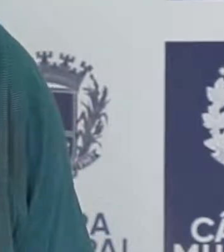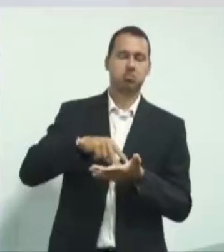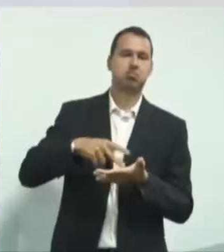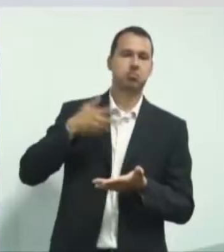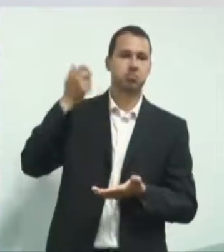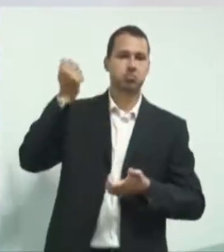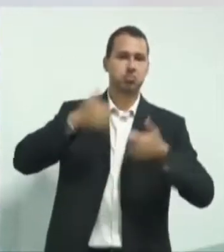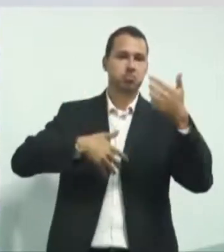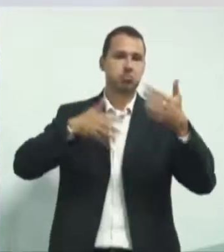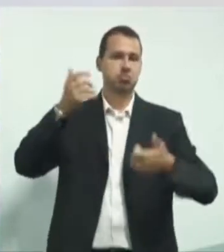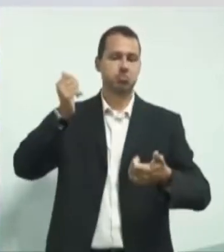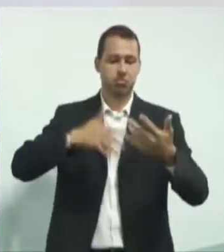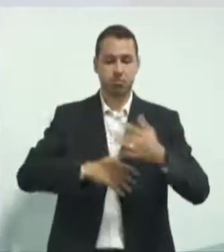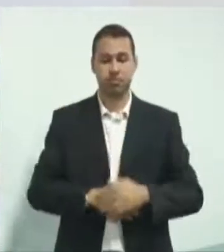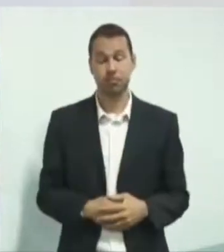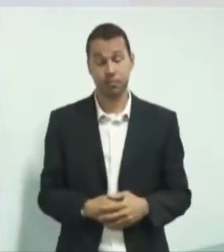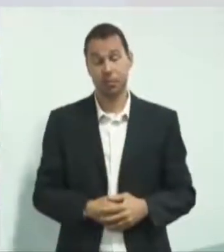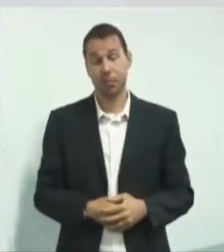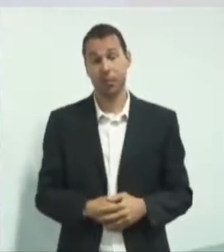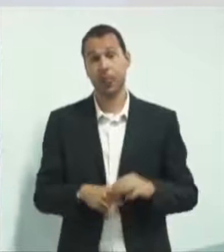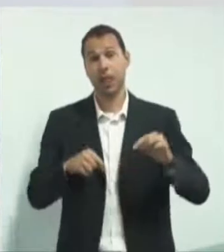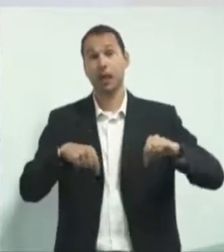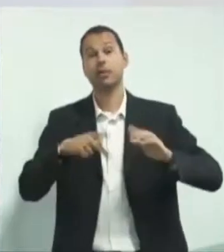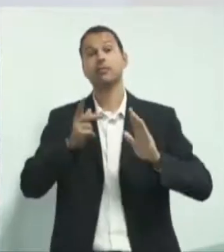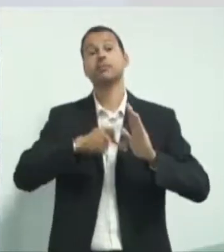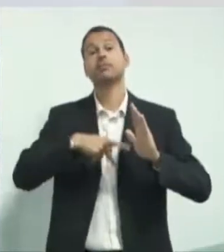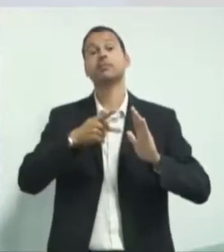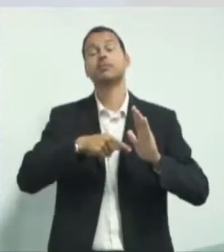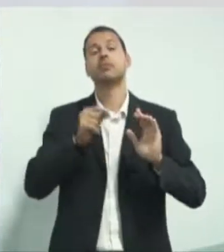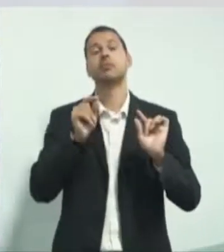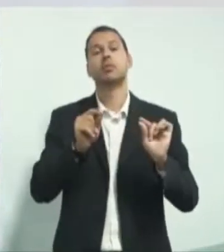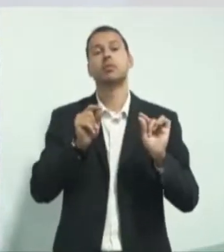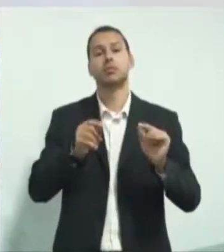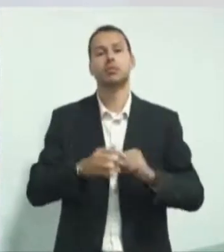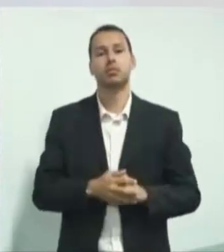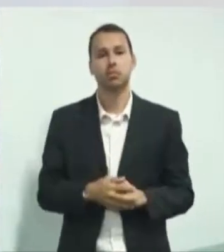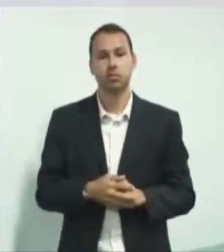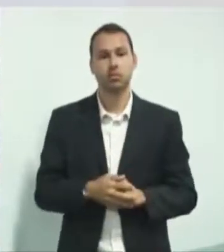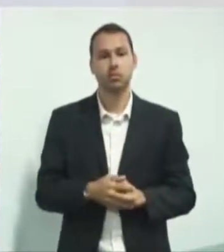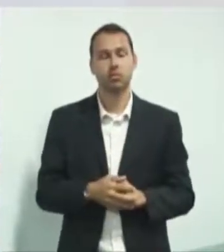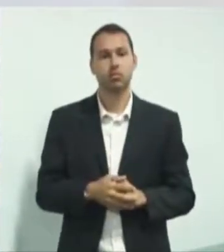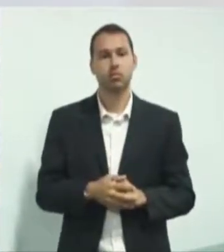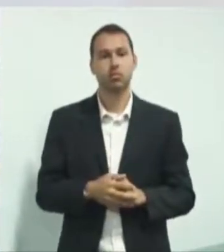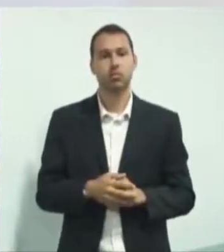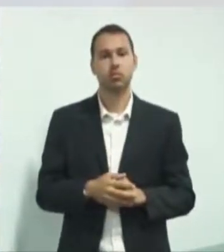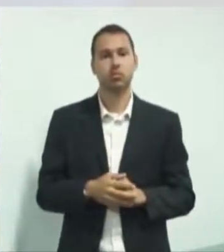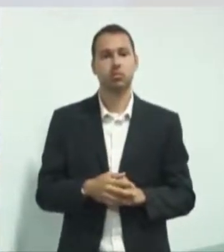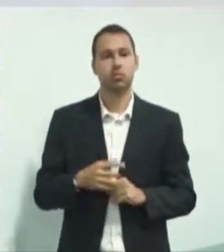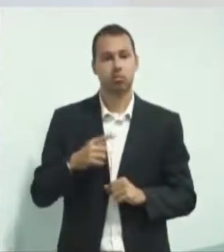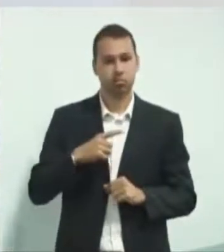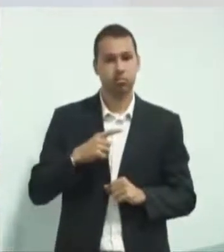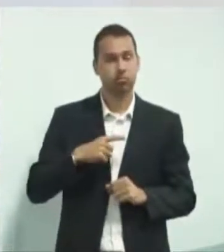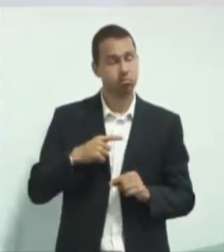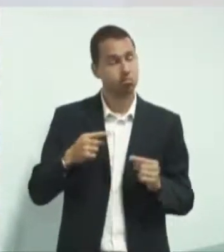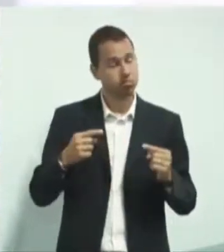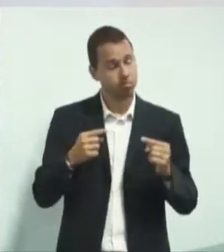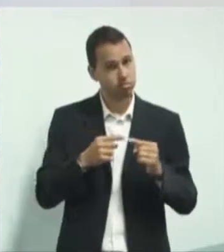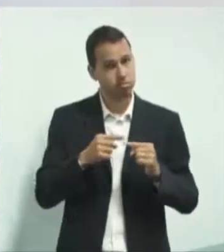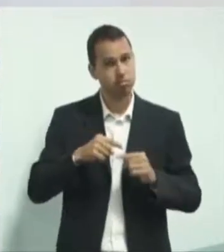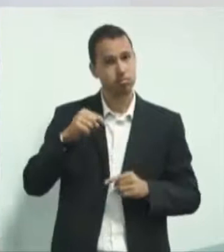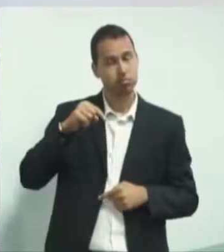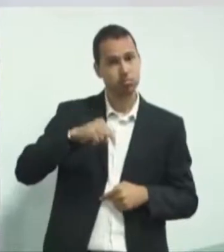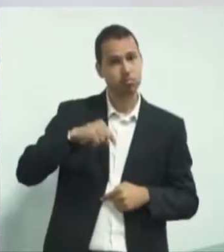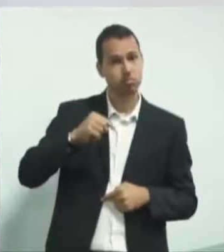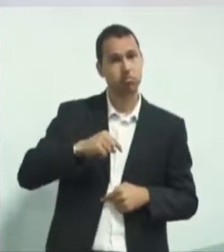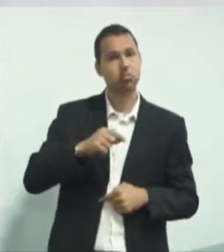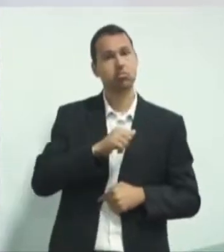Automotivo. Esse projeto é um projeto que é feito por um segmento da sociedade anapolina. E eles me